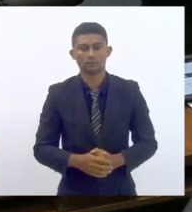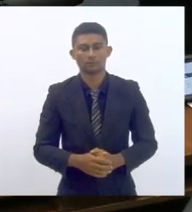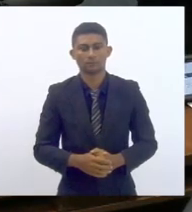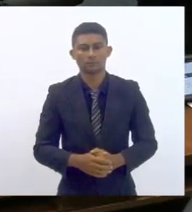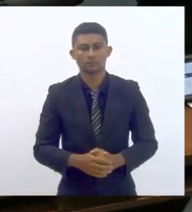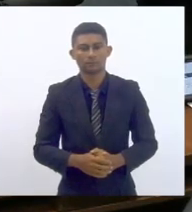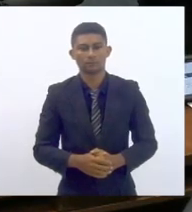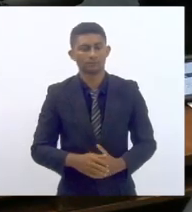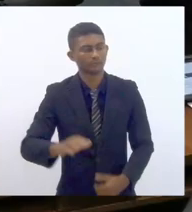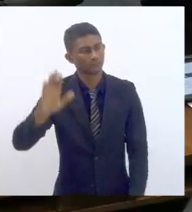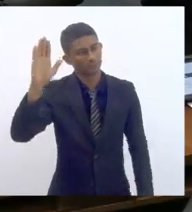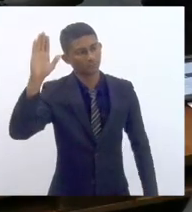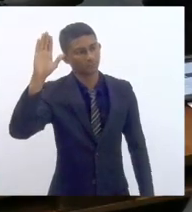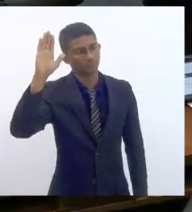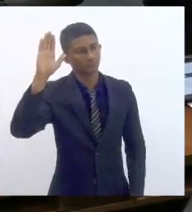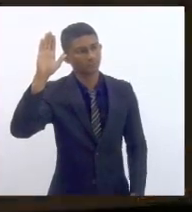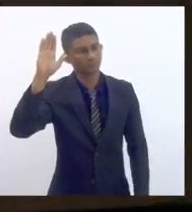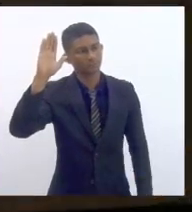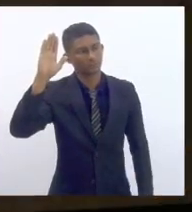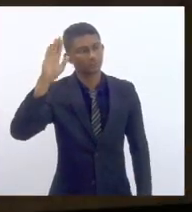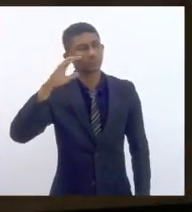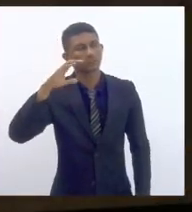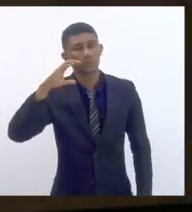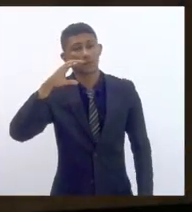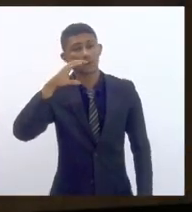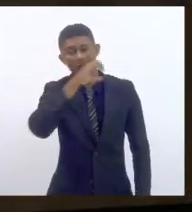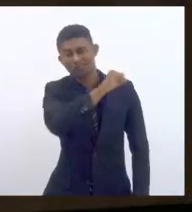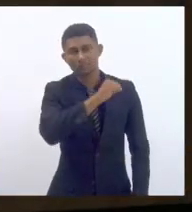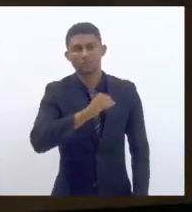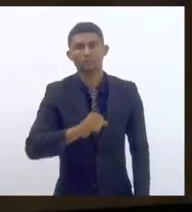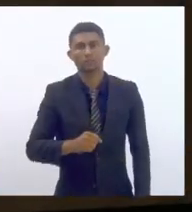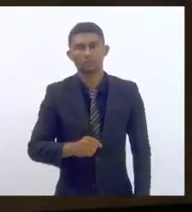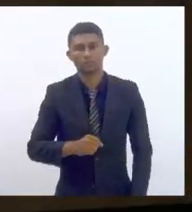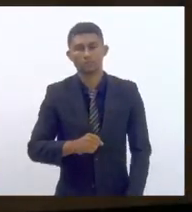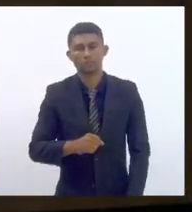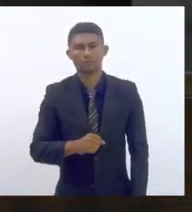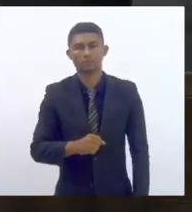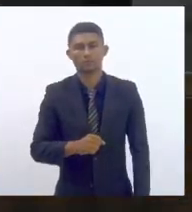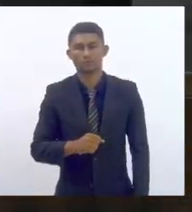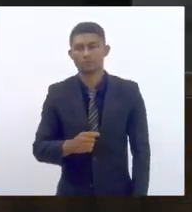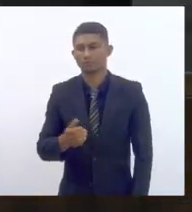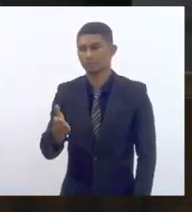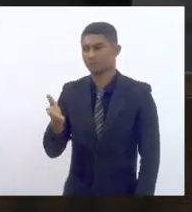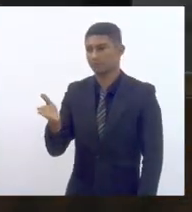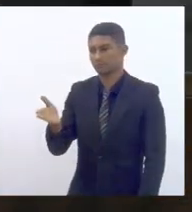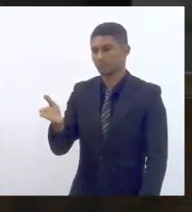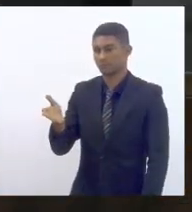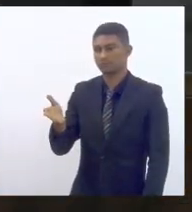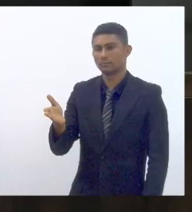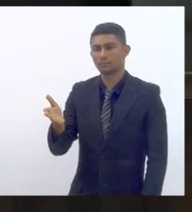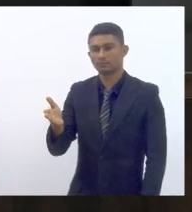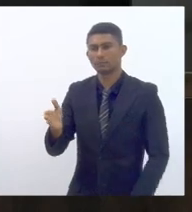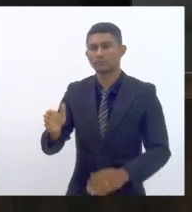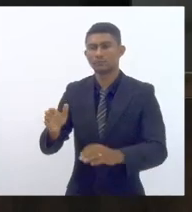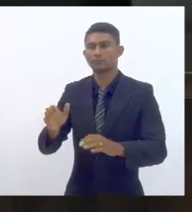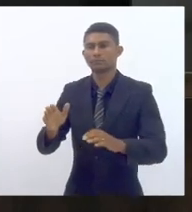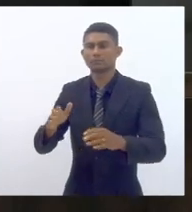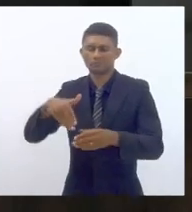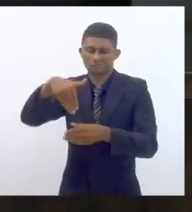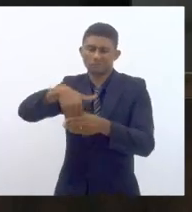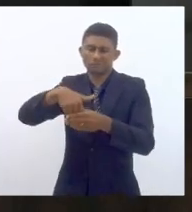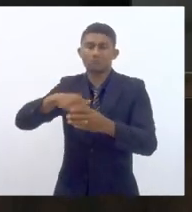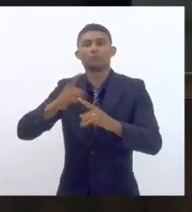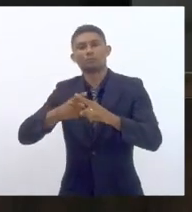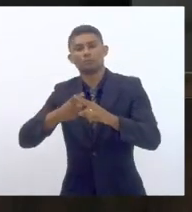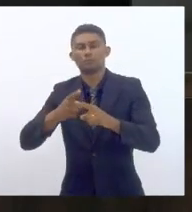Senhor presidente, só uma questão, rapidinho mesmo, de 5 segundos. Deputado Eurico, eu vou deixar fazer a declaração de votos agora, que eu quero